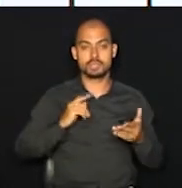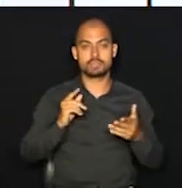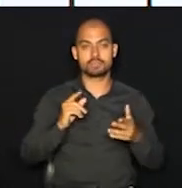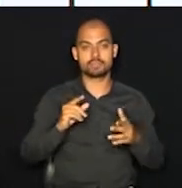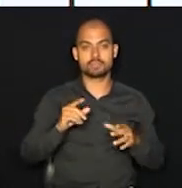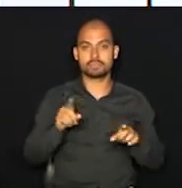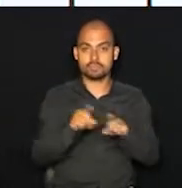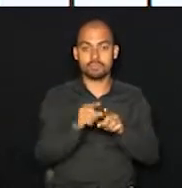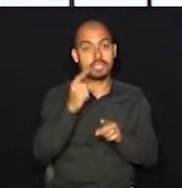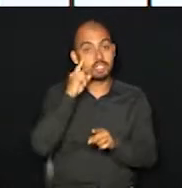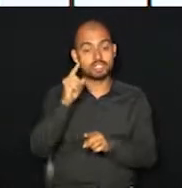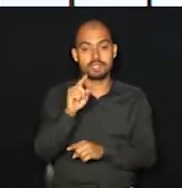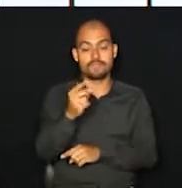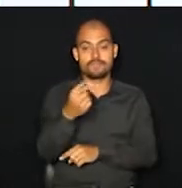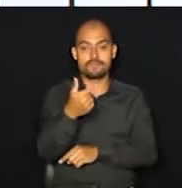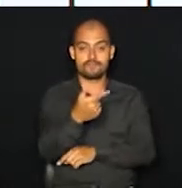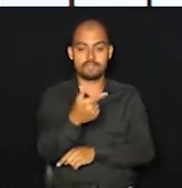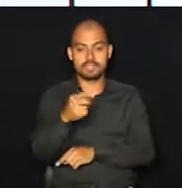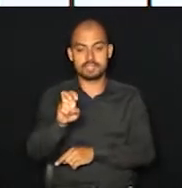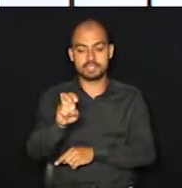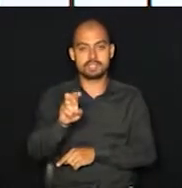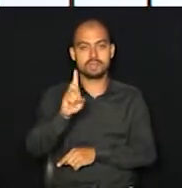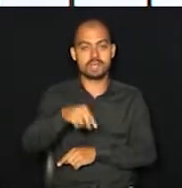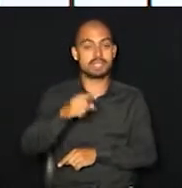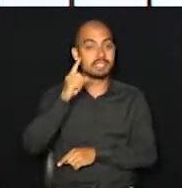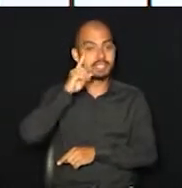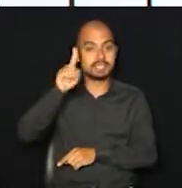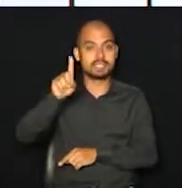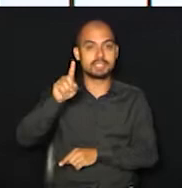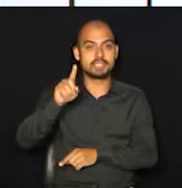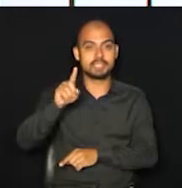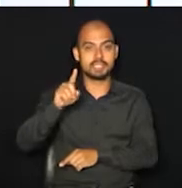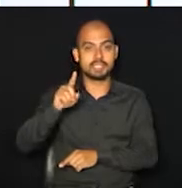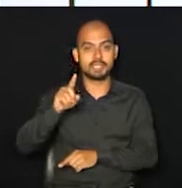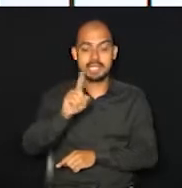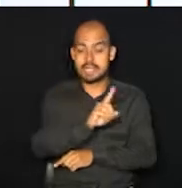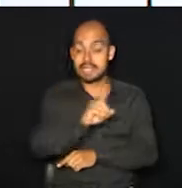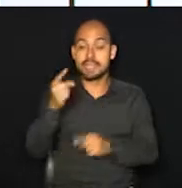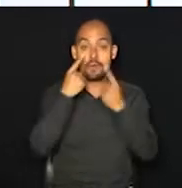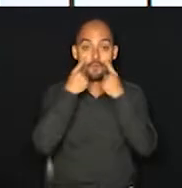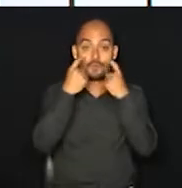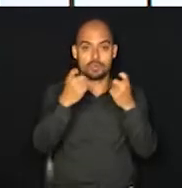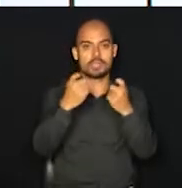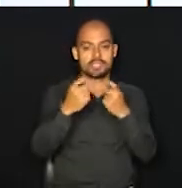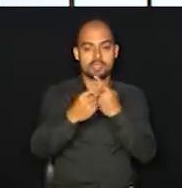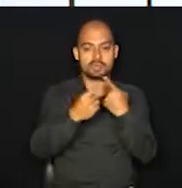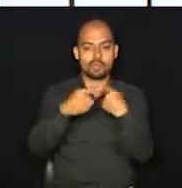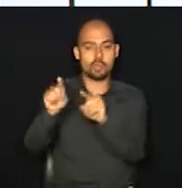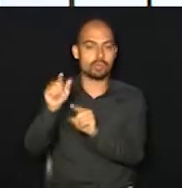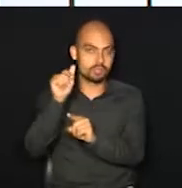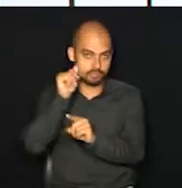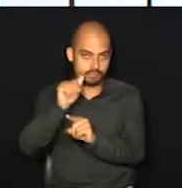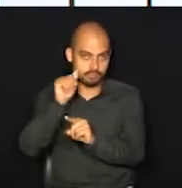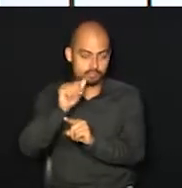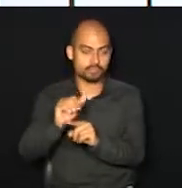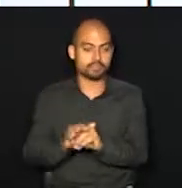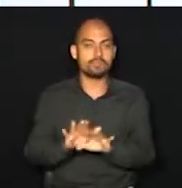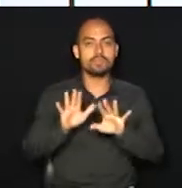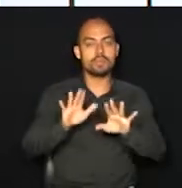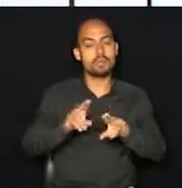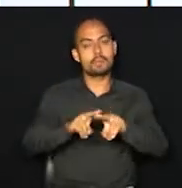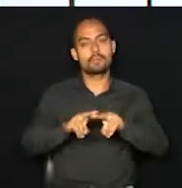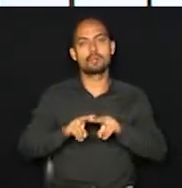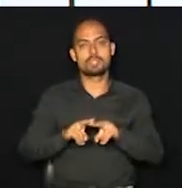dia 25 é o Dia Nacional de Não Violência contra a Mulher, então por isso que a gente está tendo